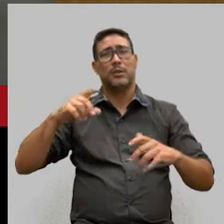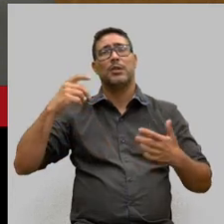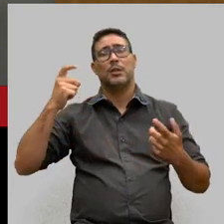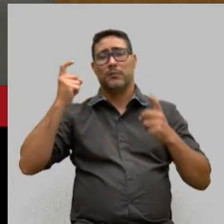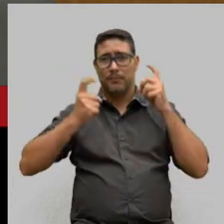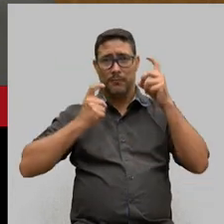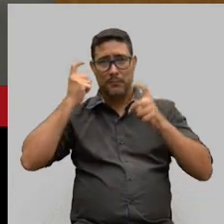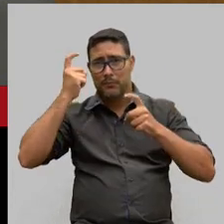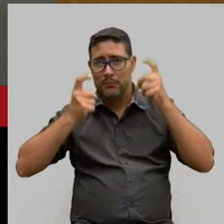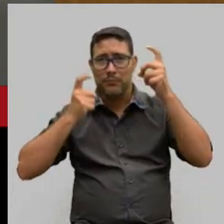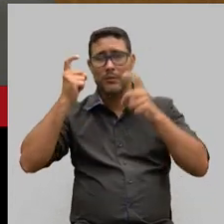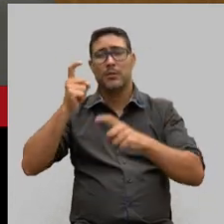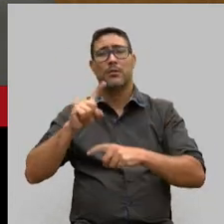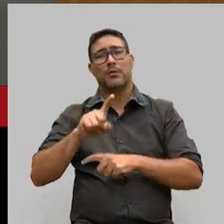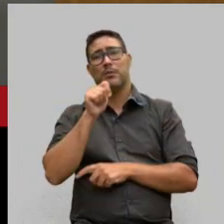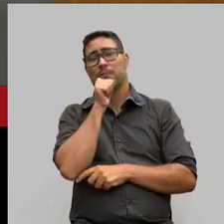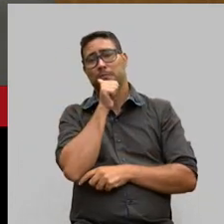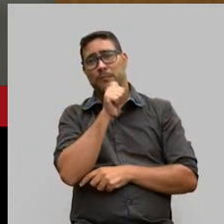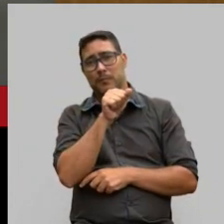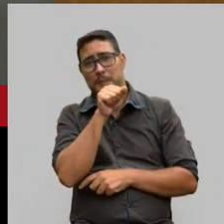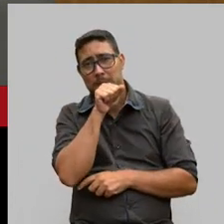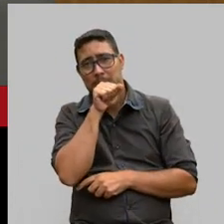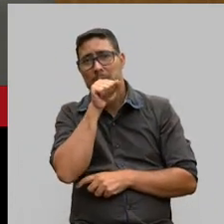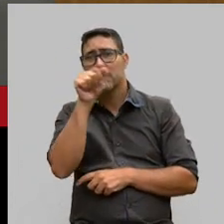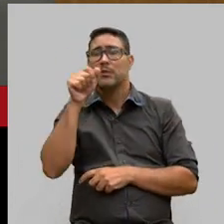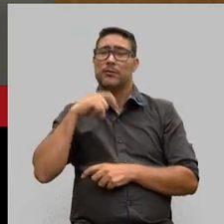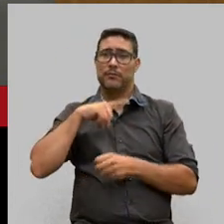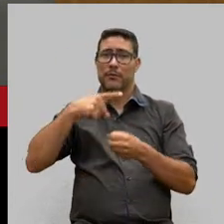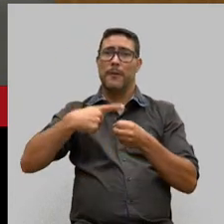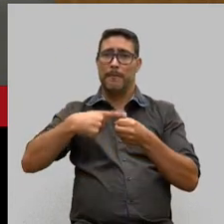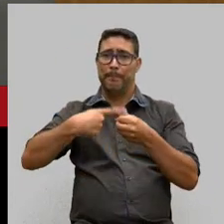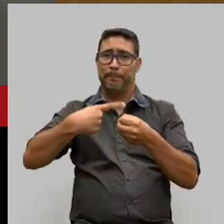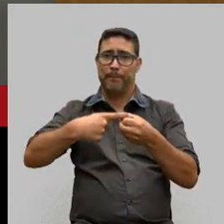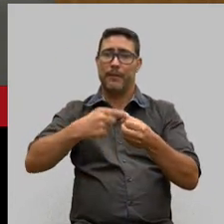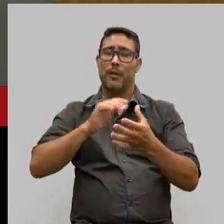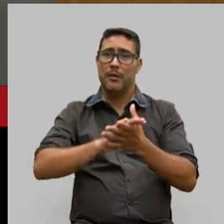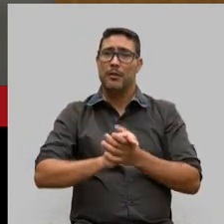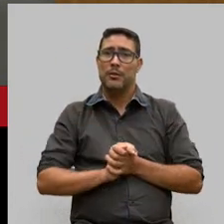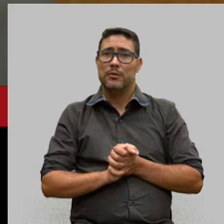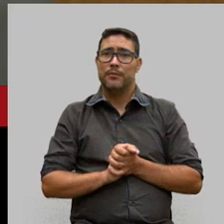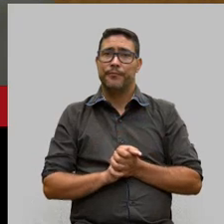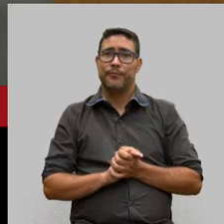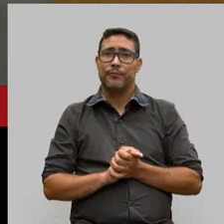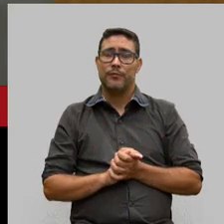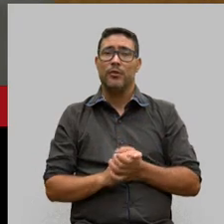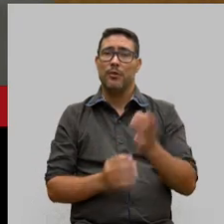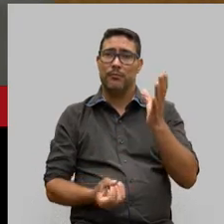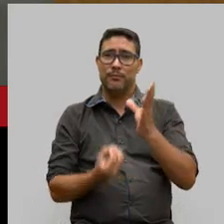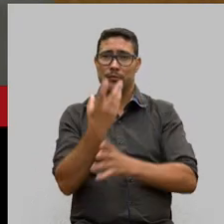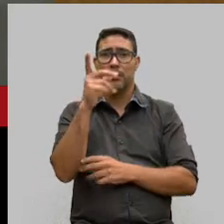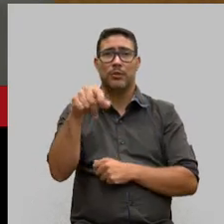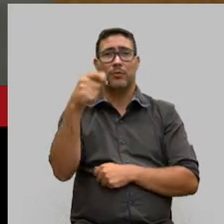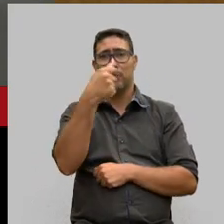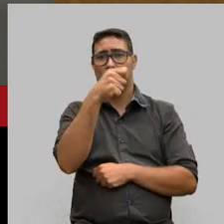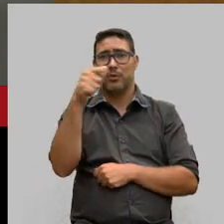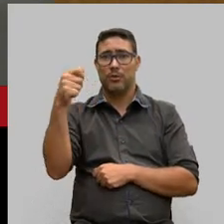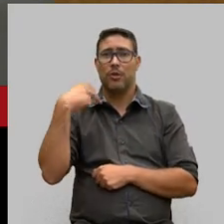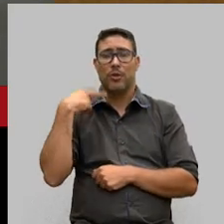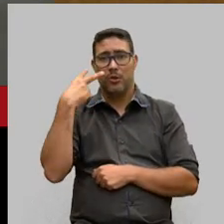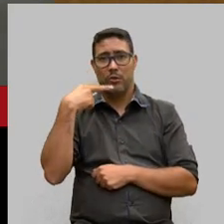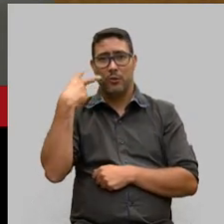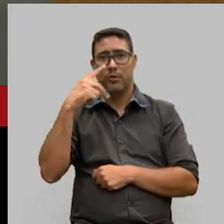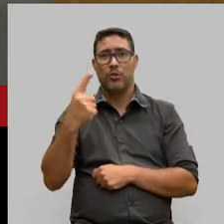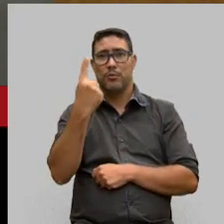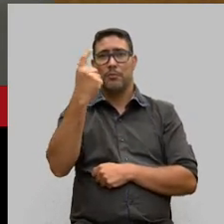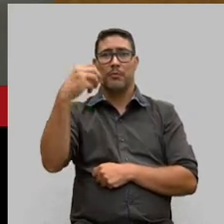mães né e em nosso município estamos construindo uma associação eu sou vereador de primeiro